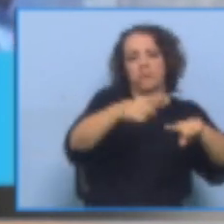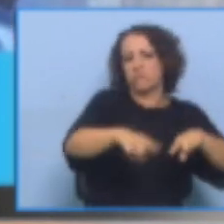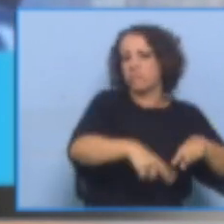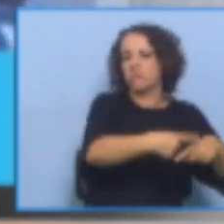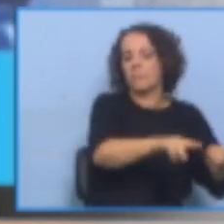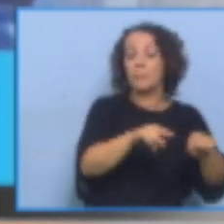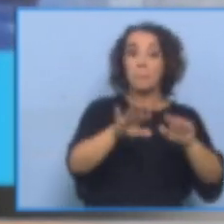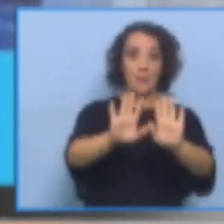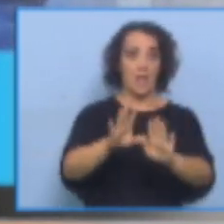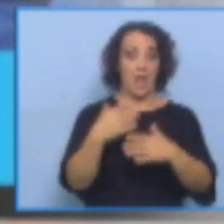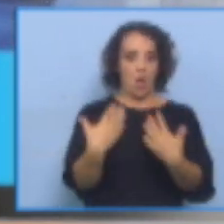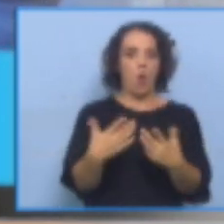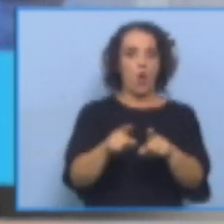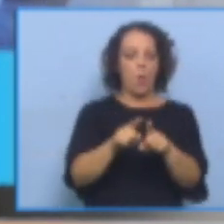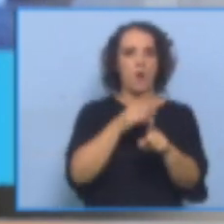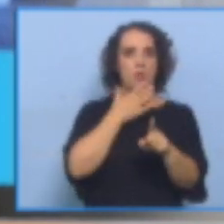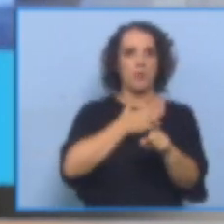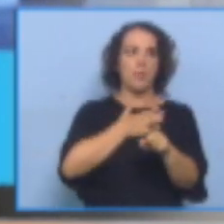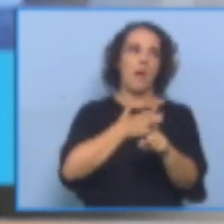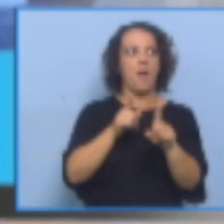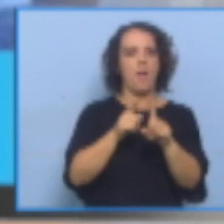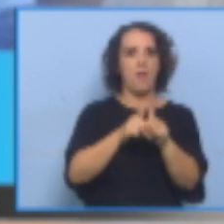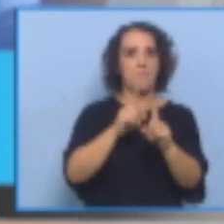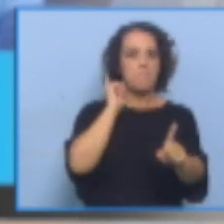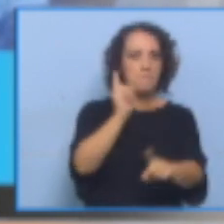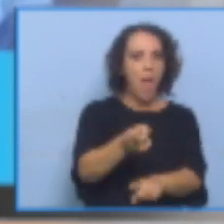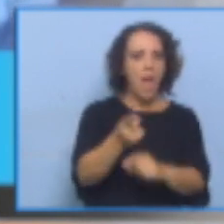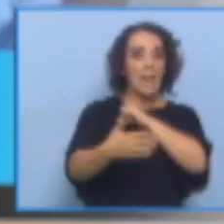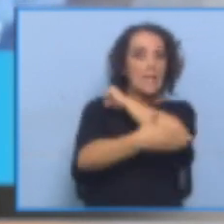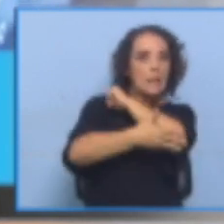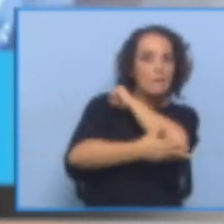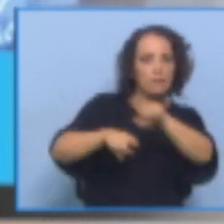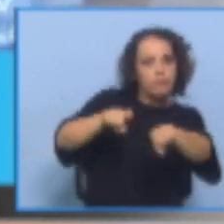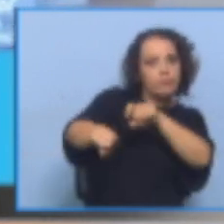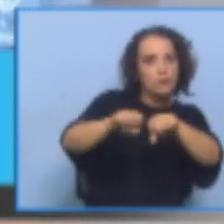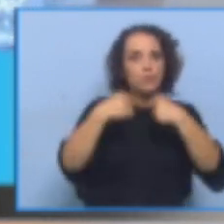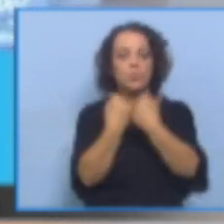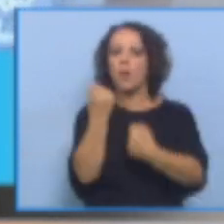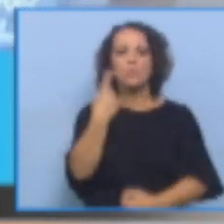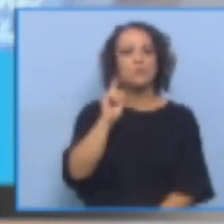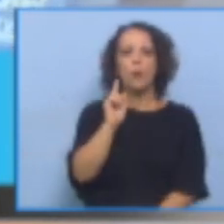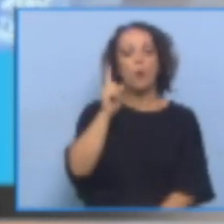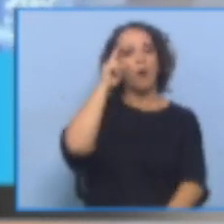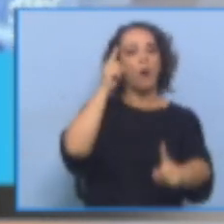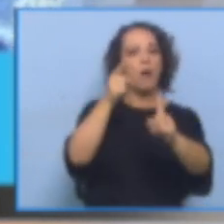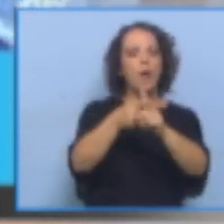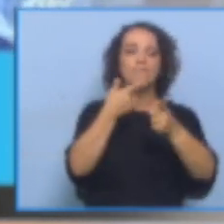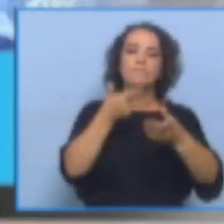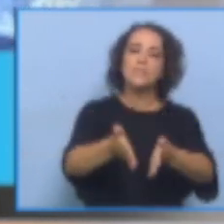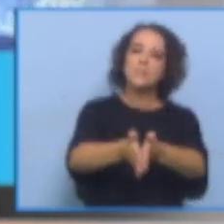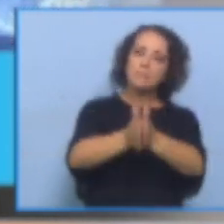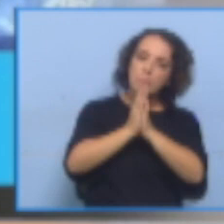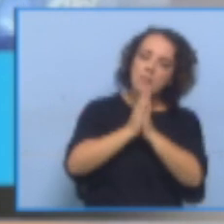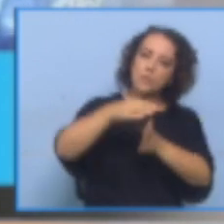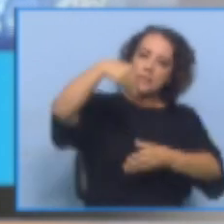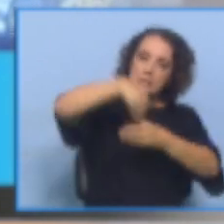um apelo à inveja social, do que se trata é de um apelo à comunidade na empresa,